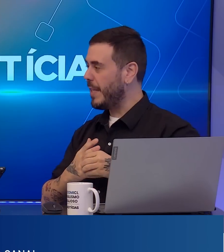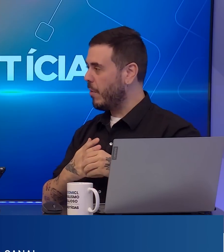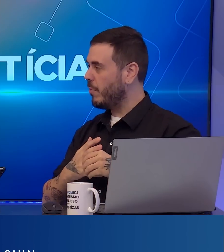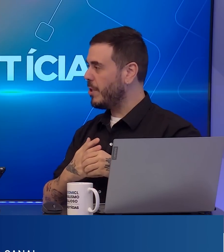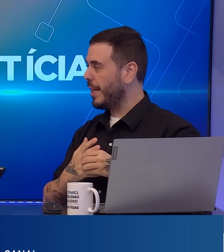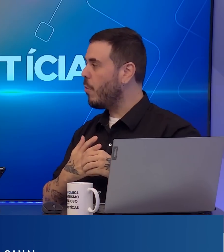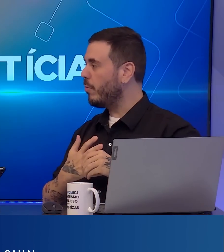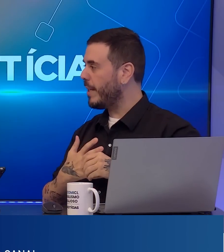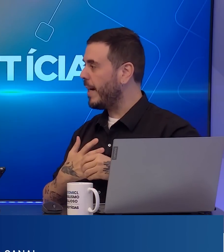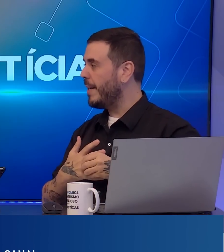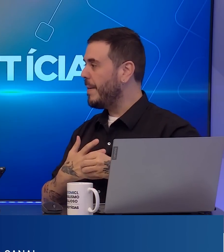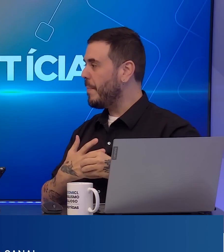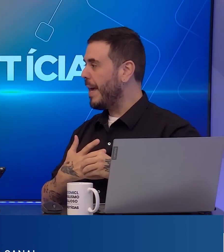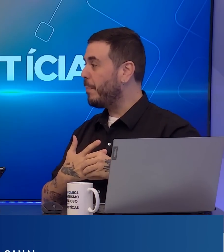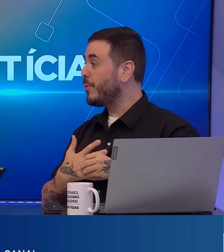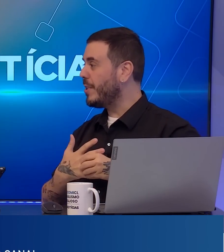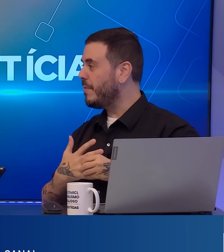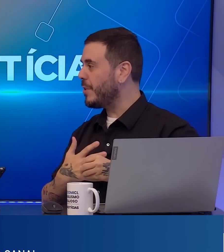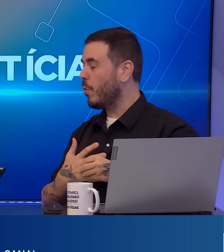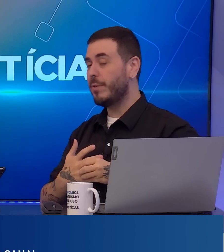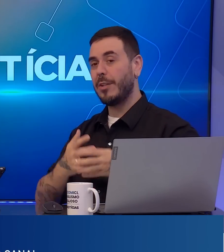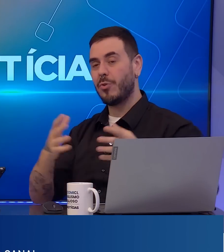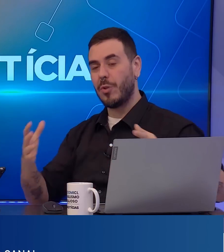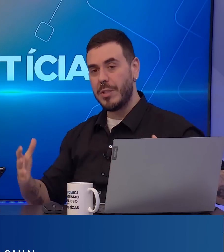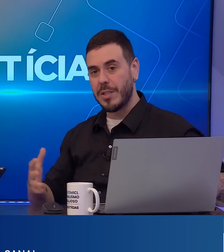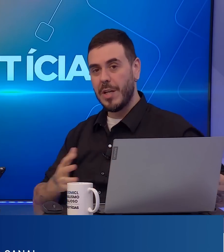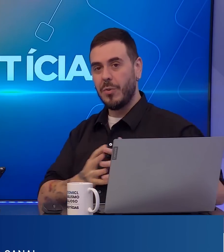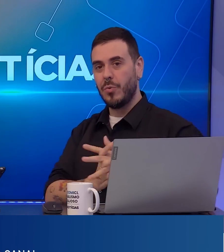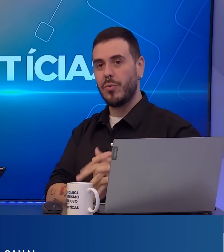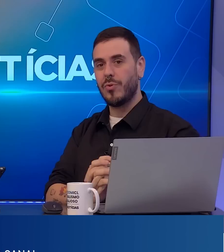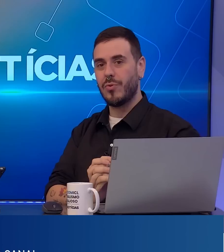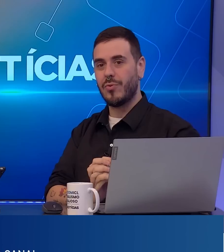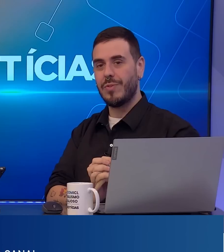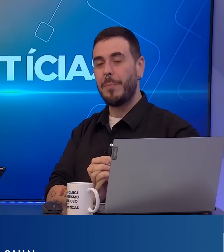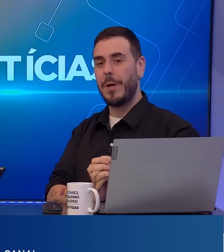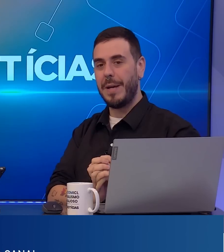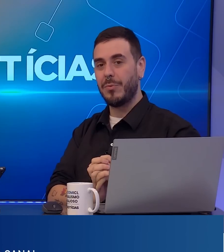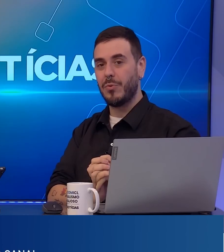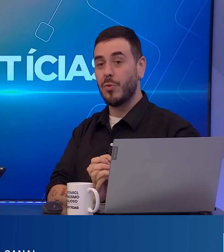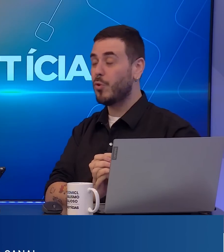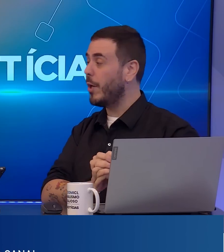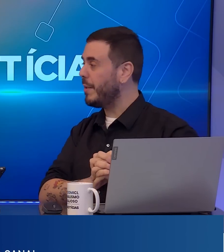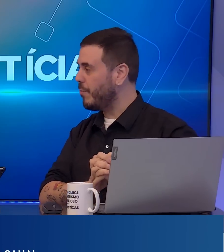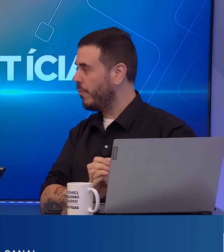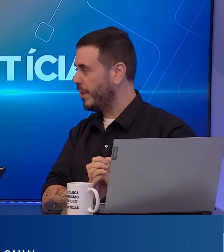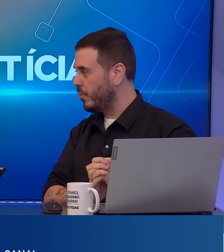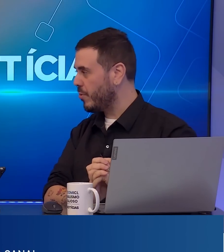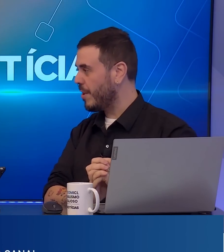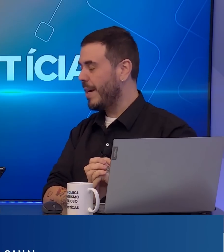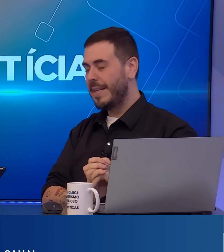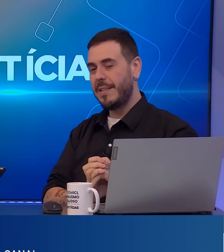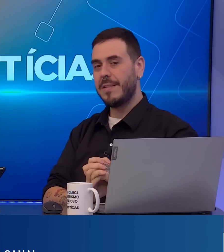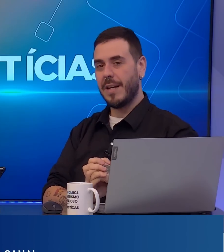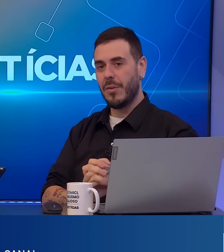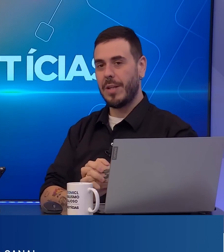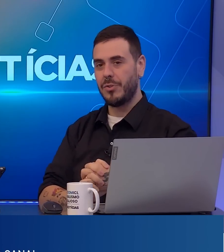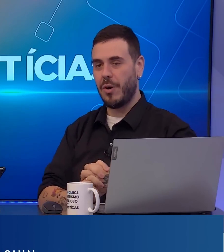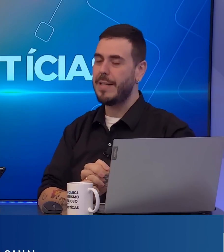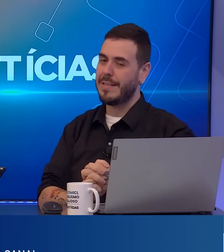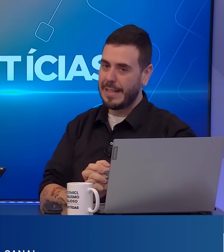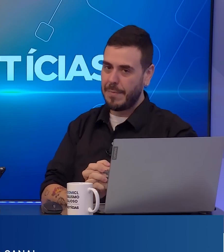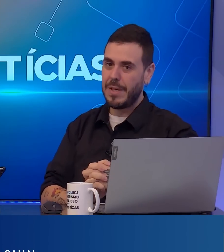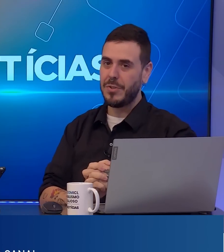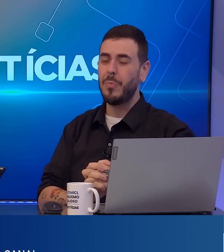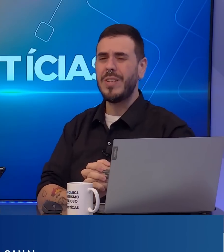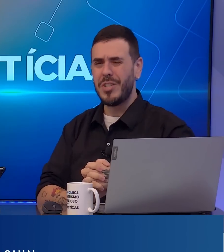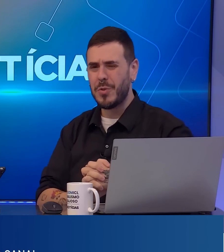Polícia Federal consiga encontrar possíveis contradições nos depoimentos dos 8 envolvidos nesse escândalo das